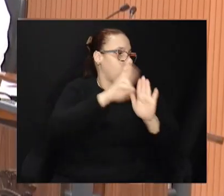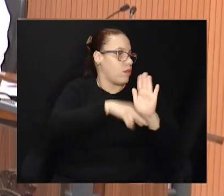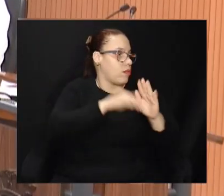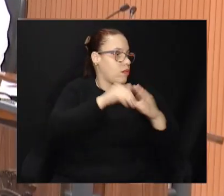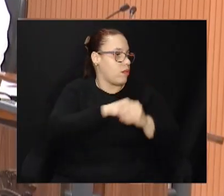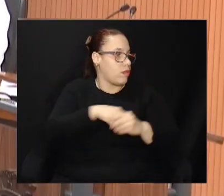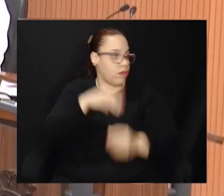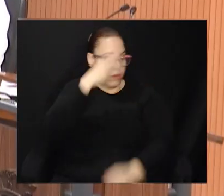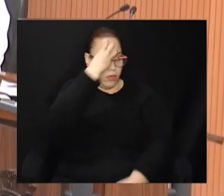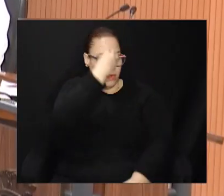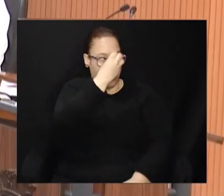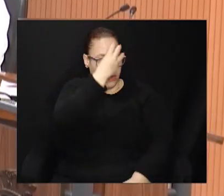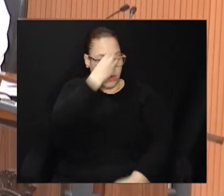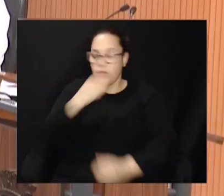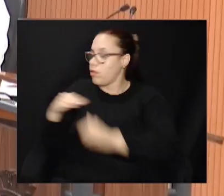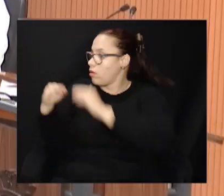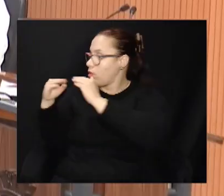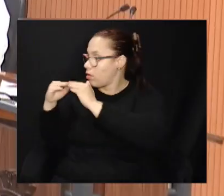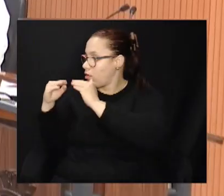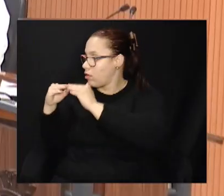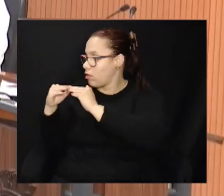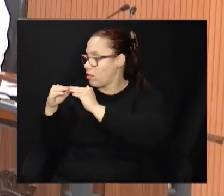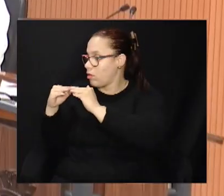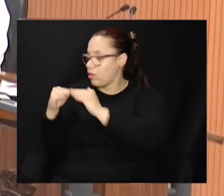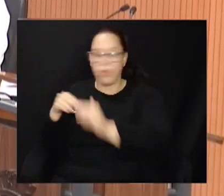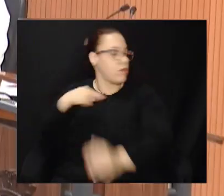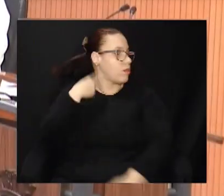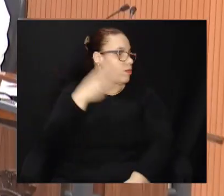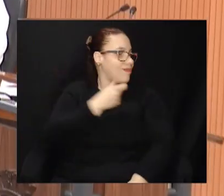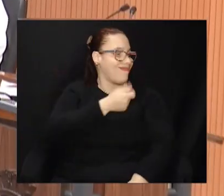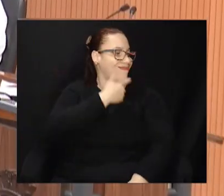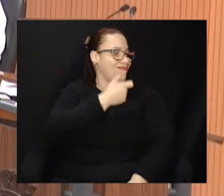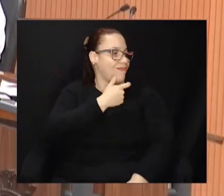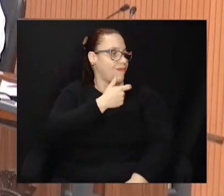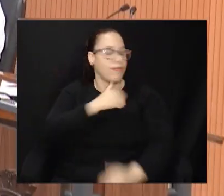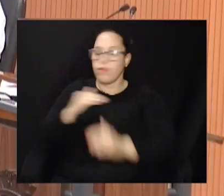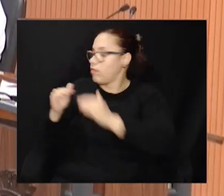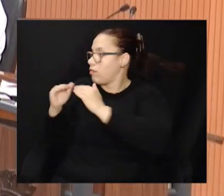Romão. Favorável. Vereadora Fernanda Souto. Favorável.